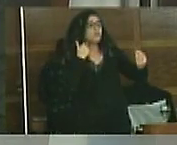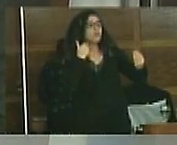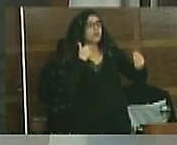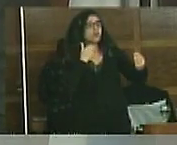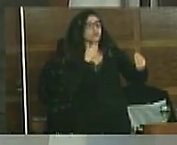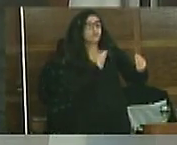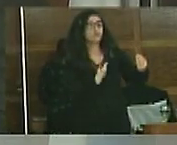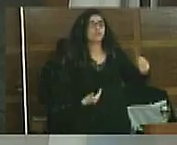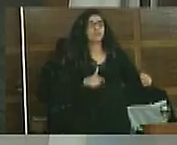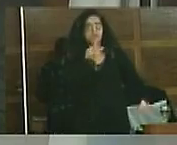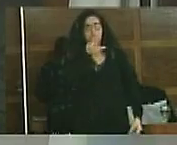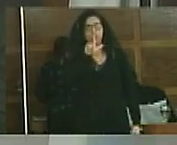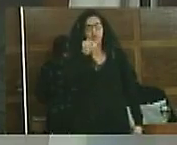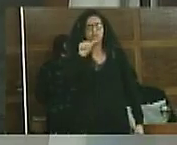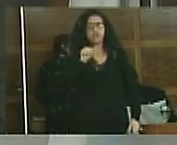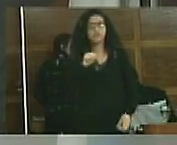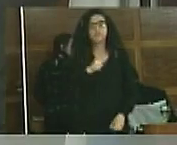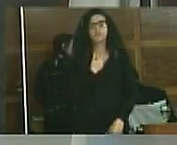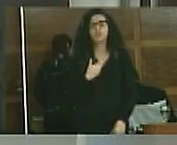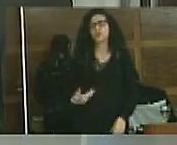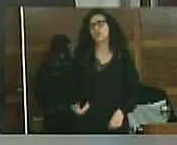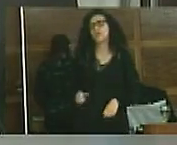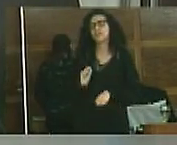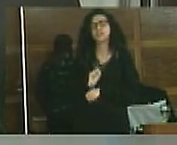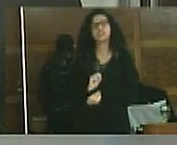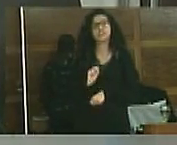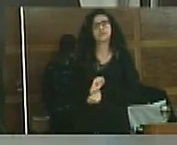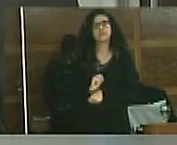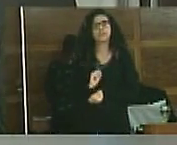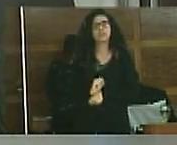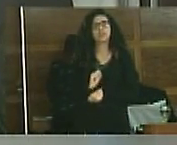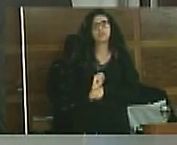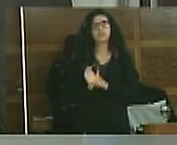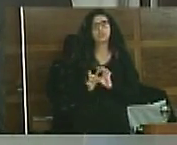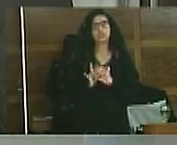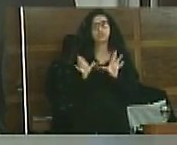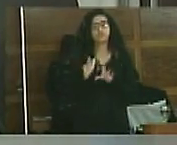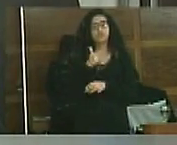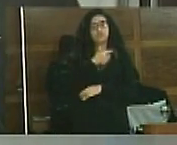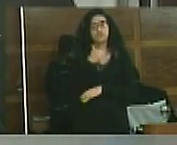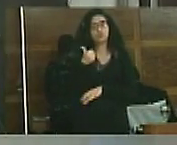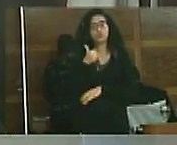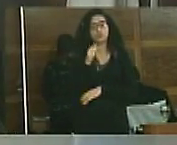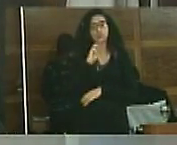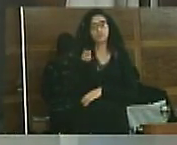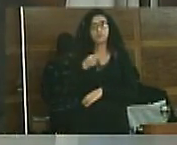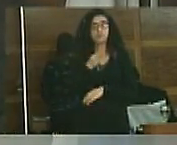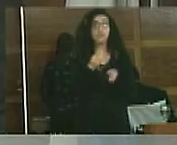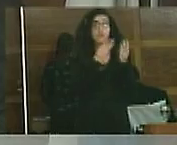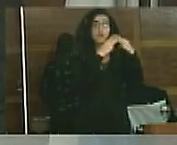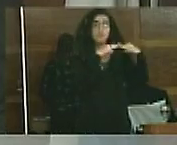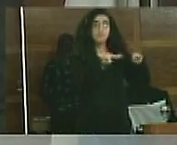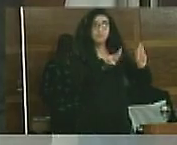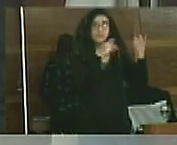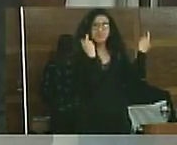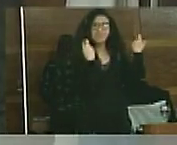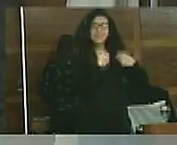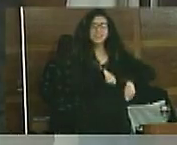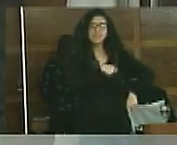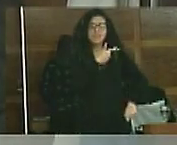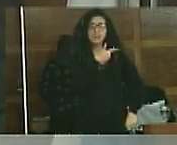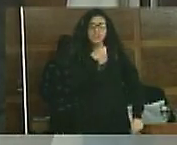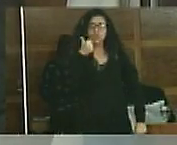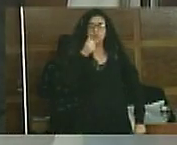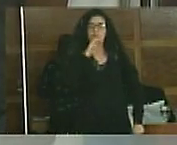Nacional esperava a liberação apenas de 21 milhões. Quer dizer, o museu precisando de